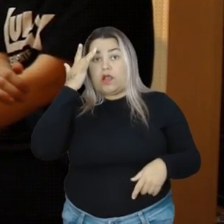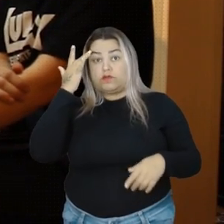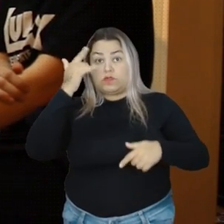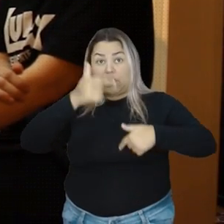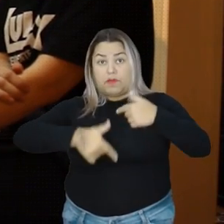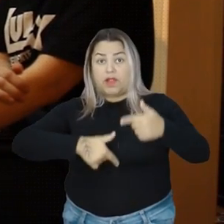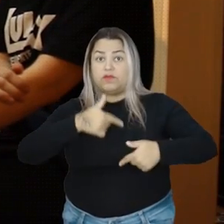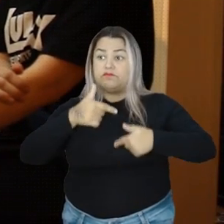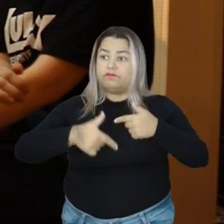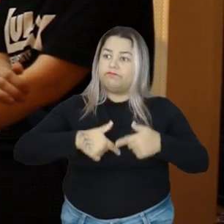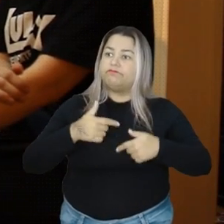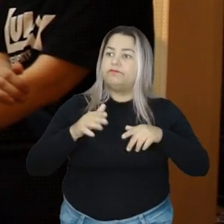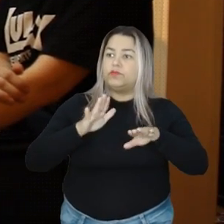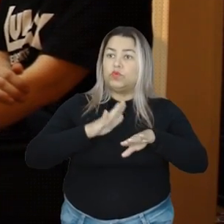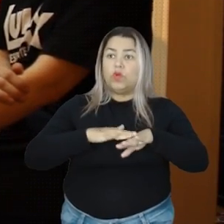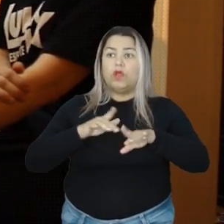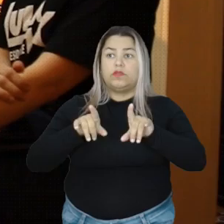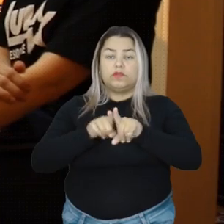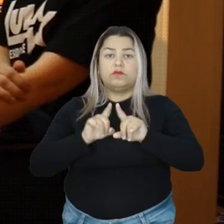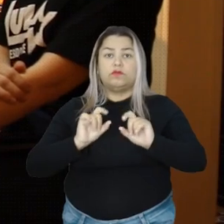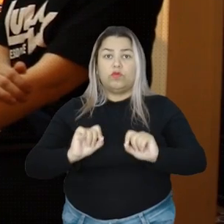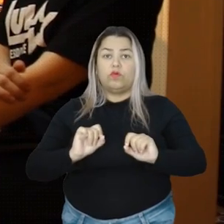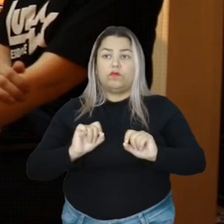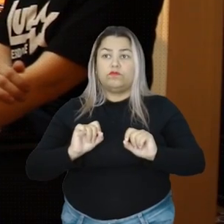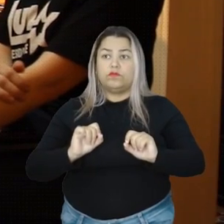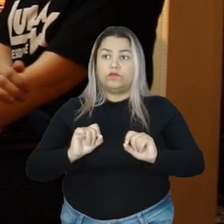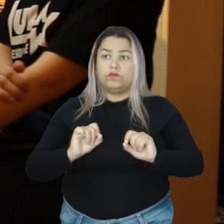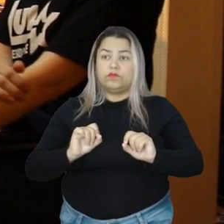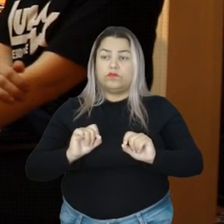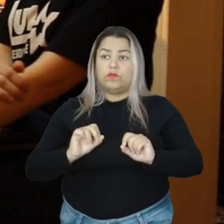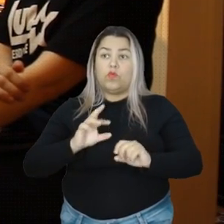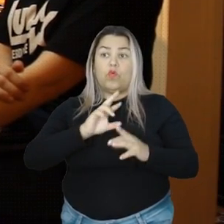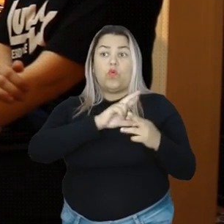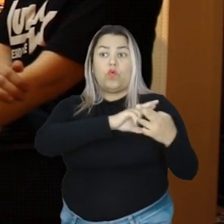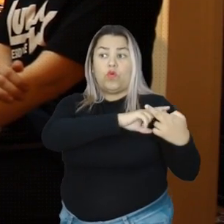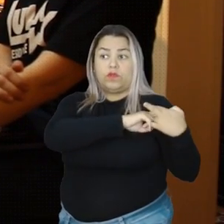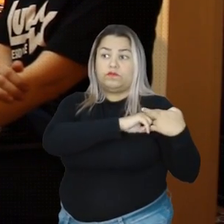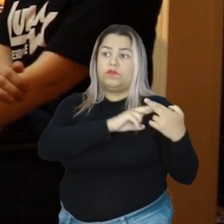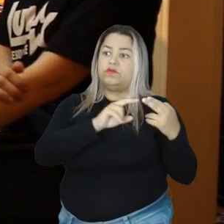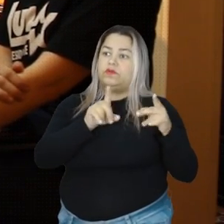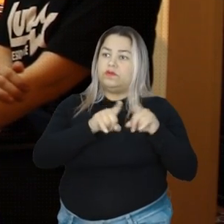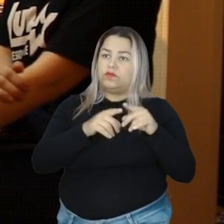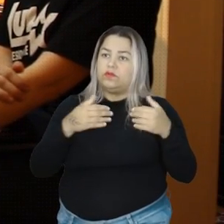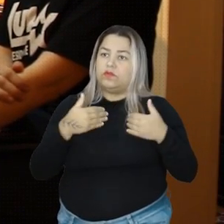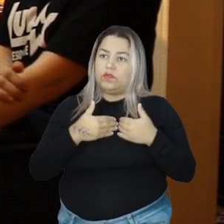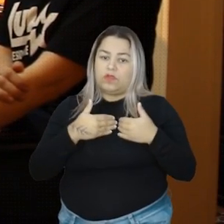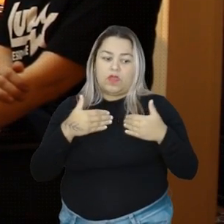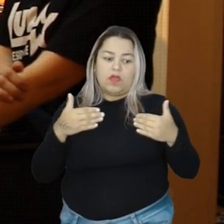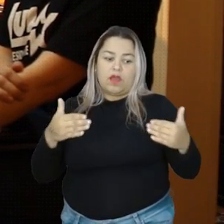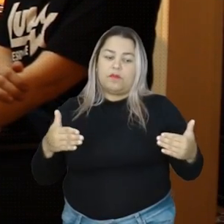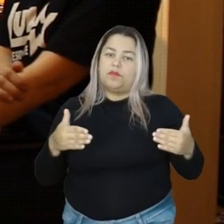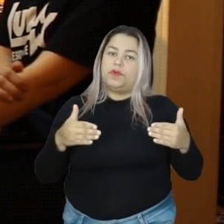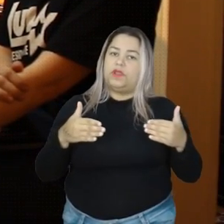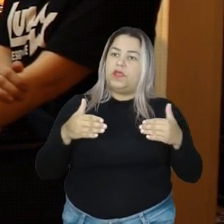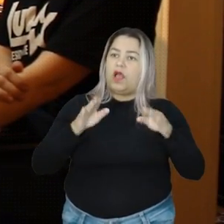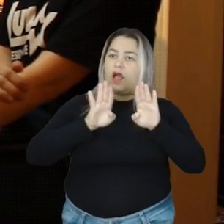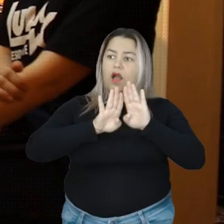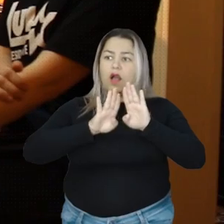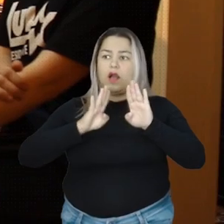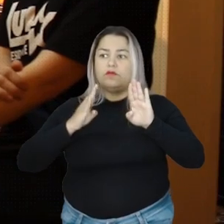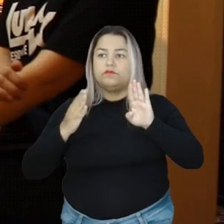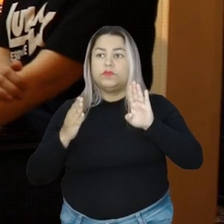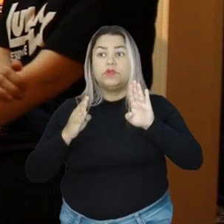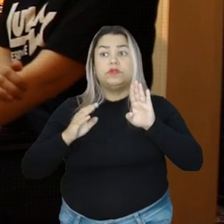né? Uhum. É o encarregado de, não é, de abrir a porta, de, né, limpar